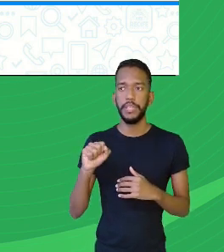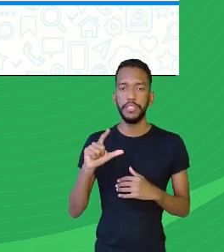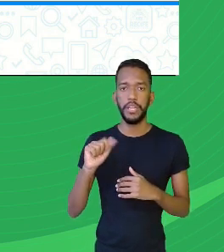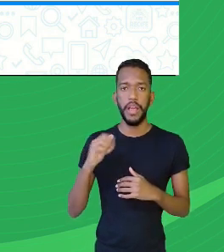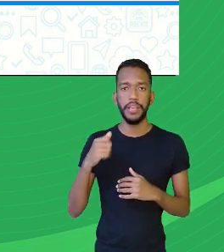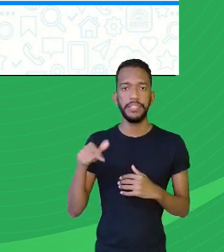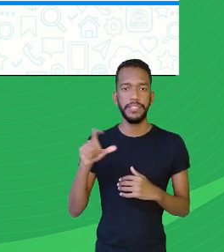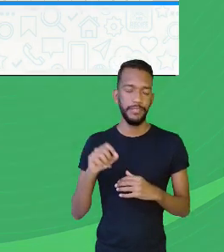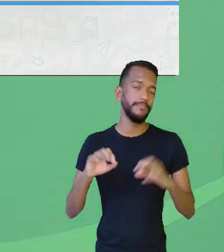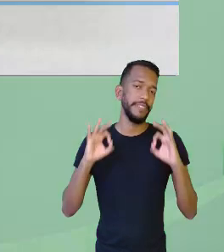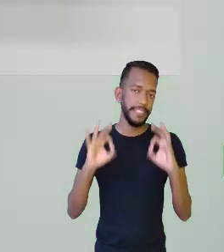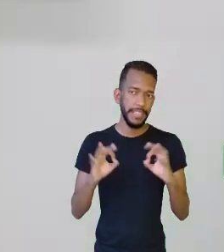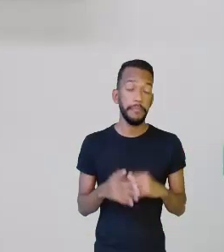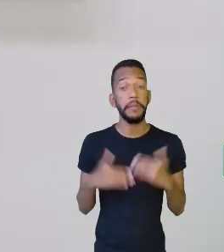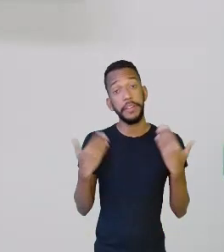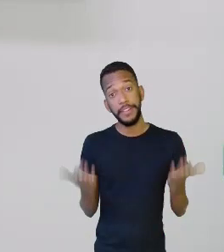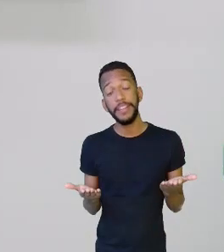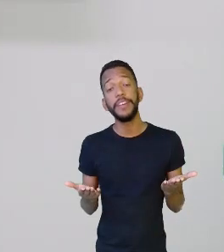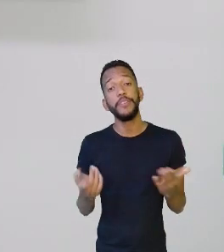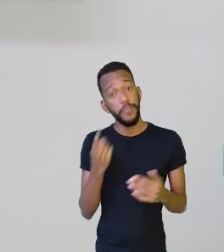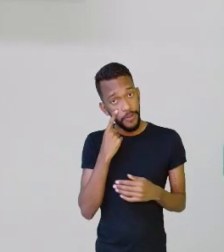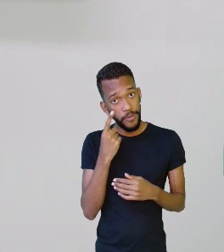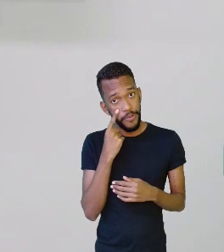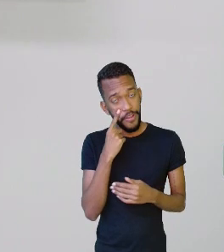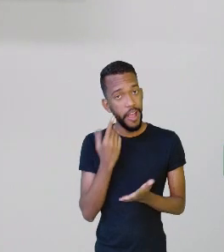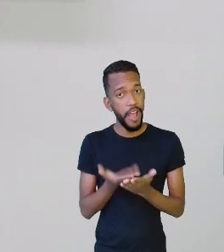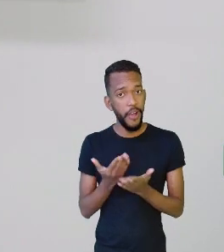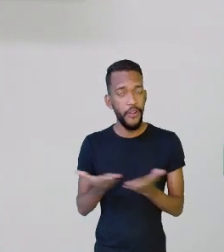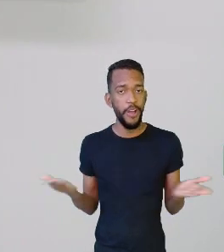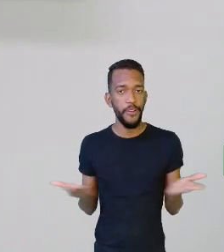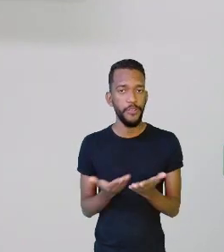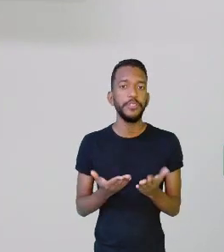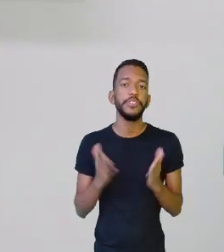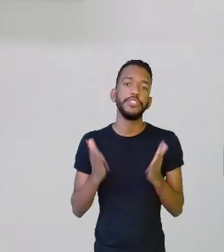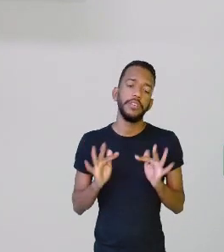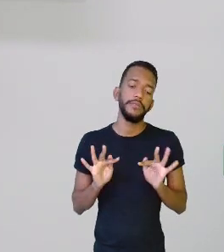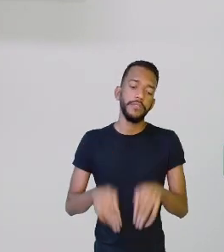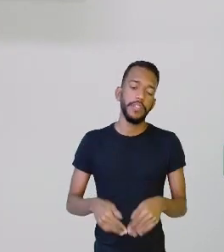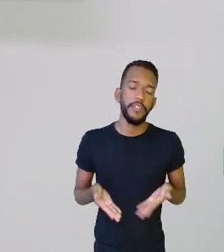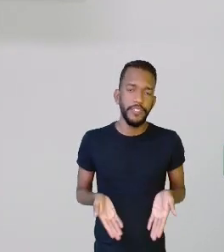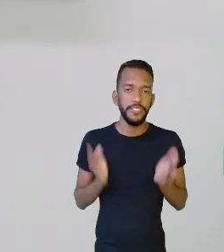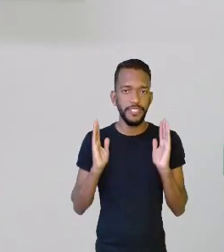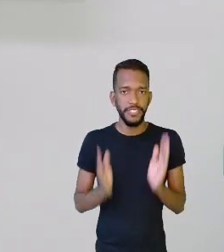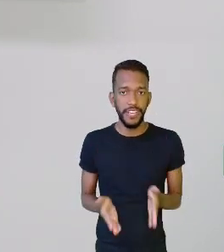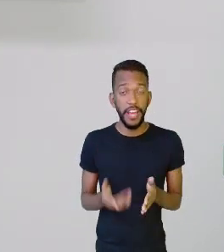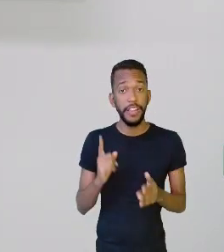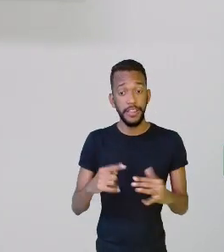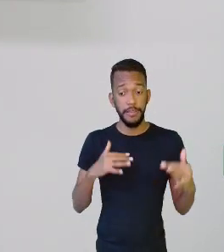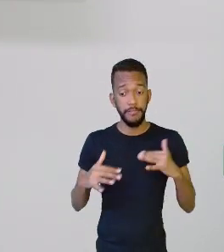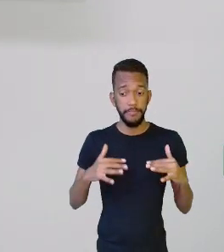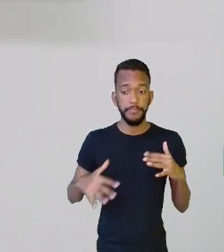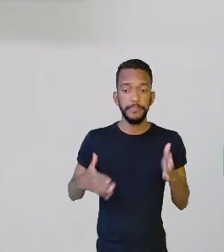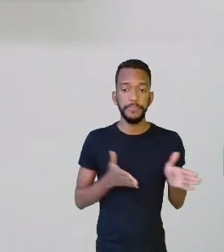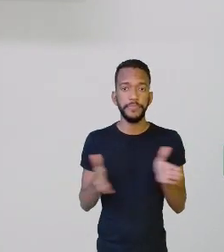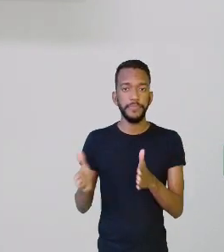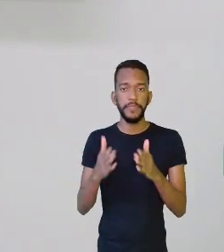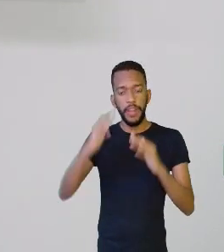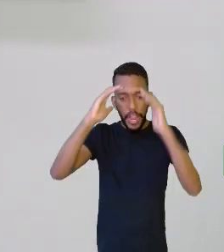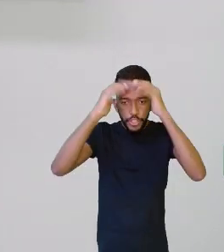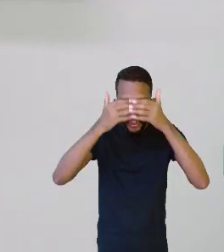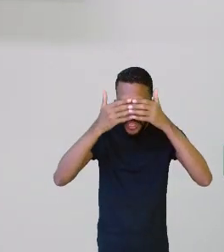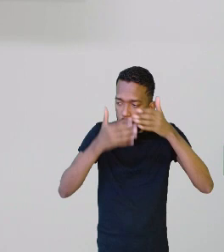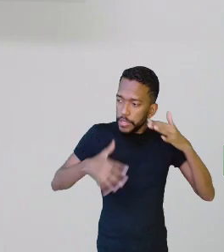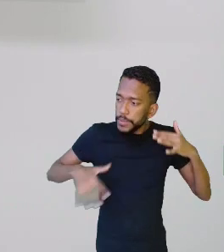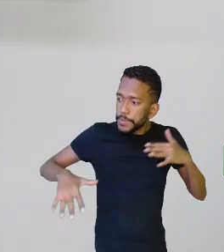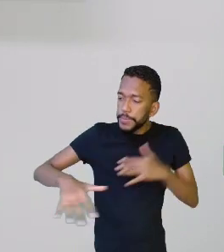translação. Exatamente. Então, olha, a aula que nós tivemos hoje, chegamos ao fim, o passeio com o nosso astronauta explicou